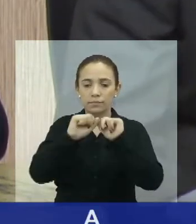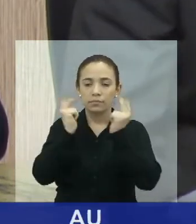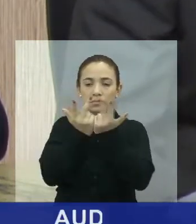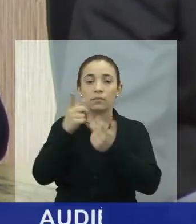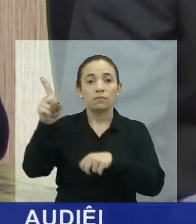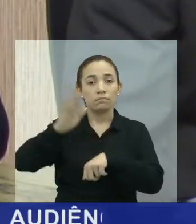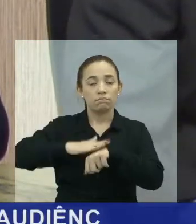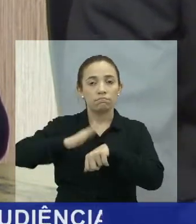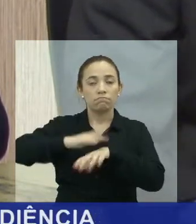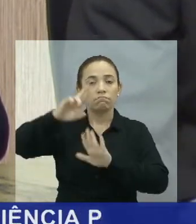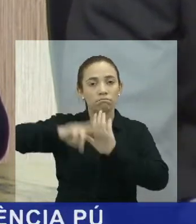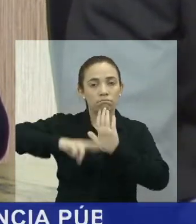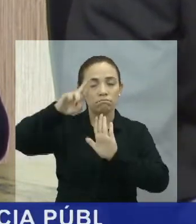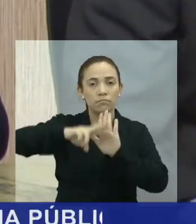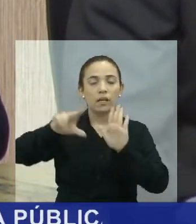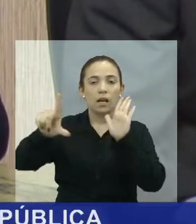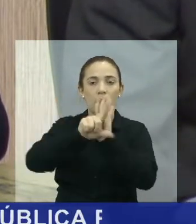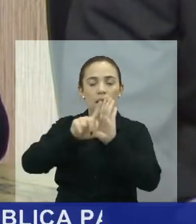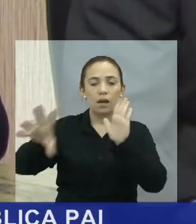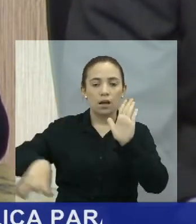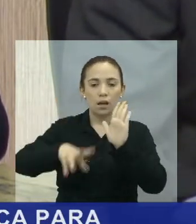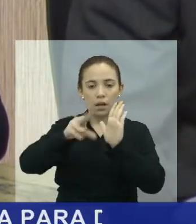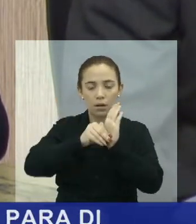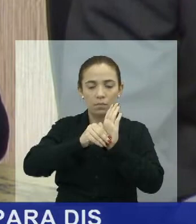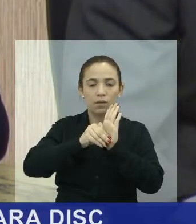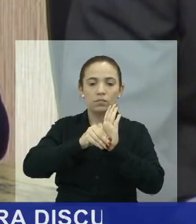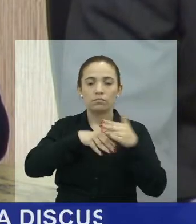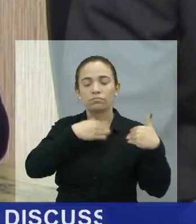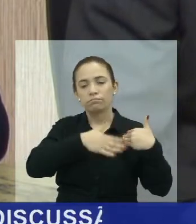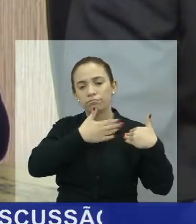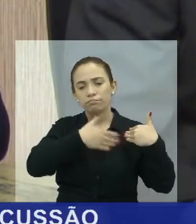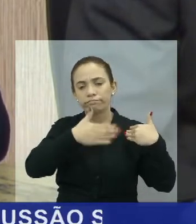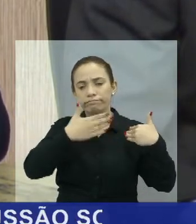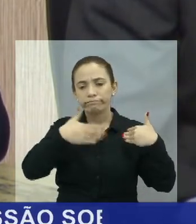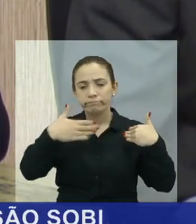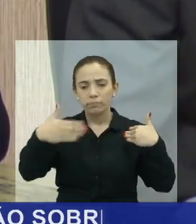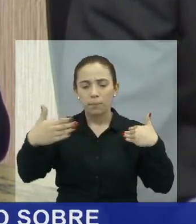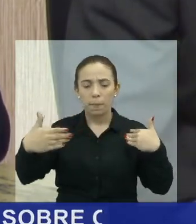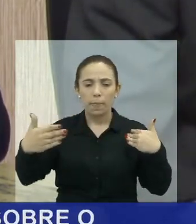projeto de lei complementar que tramitou na casa,